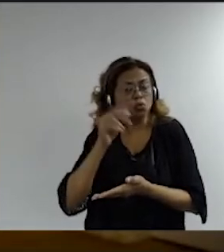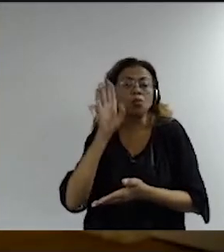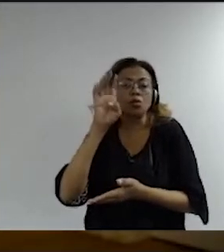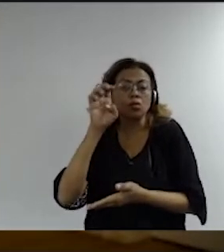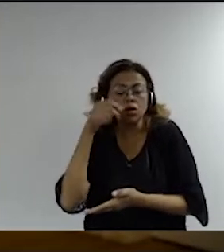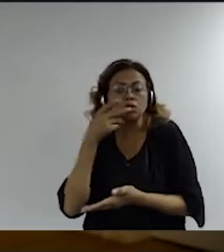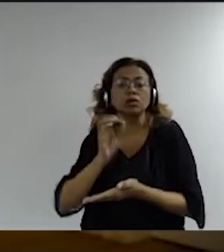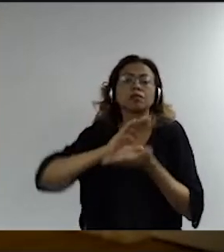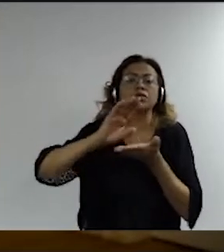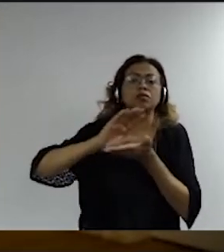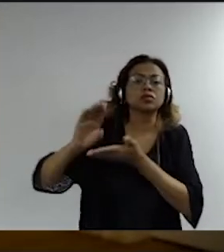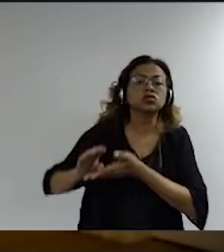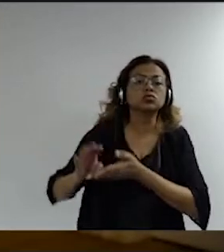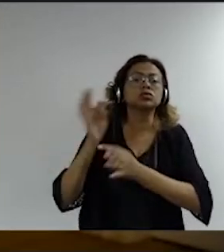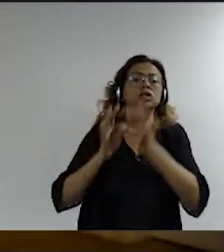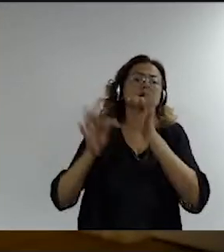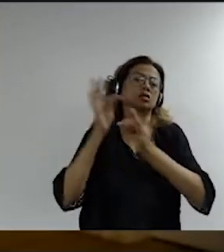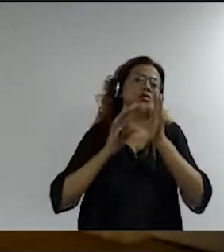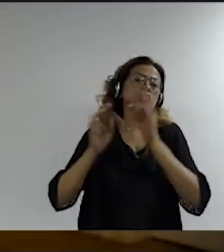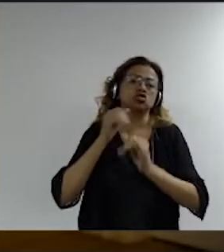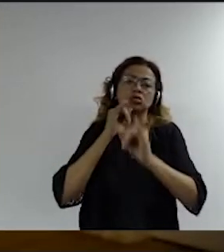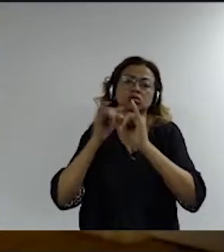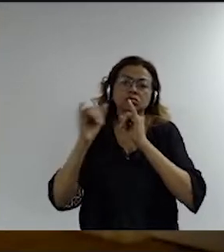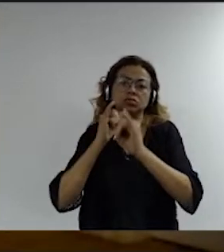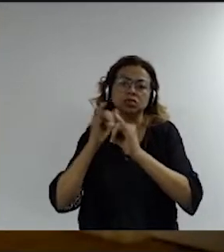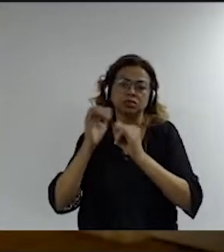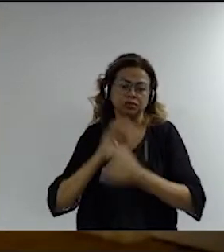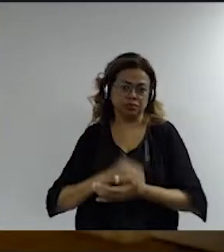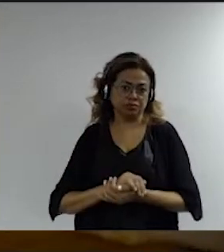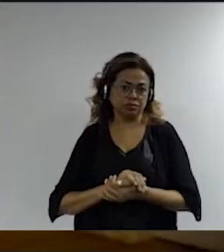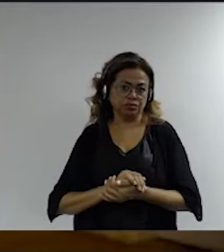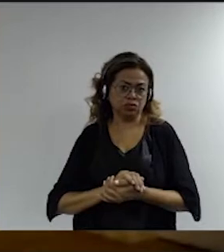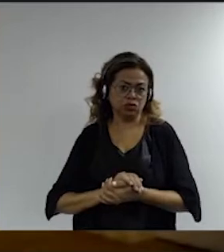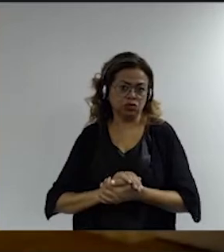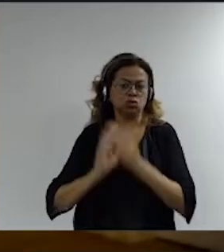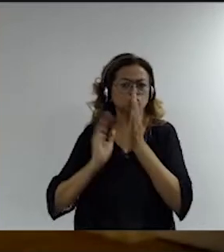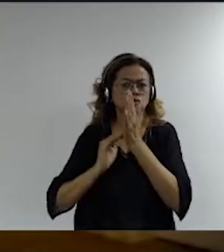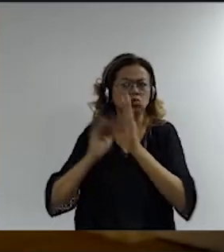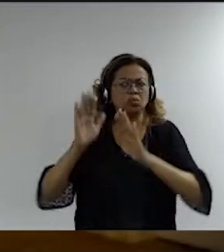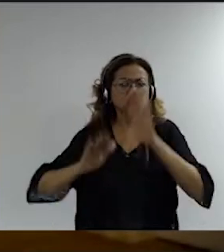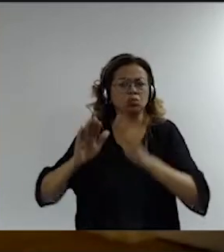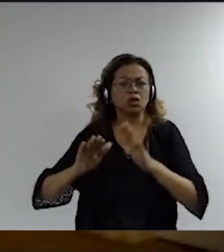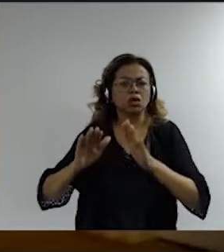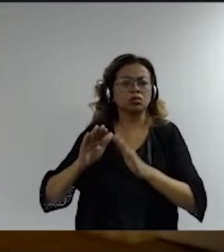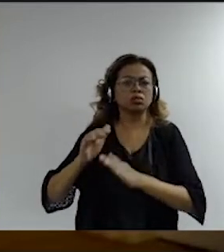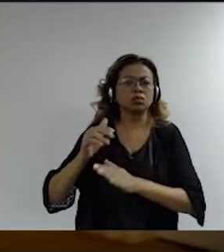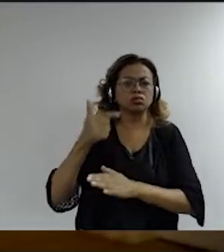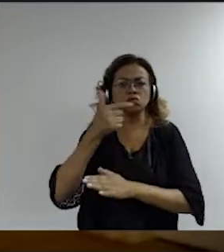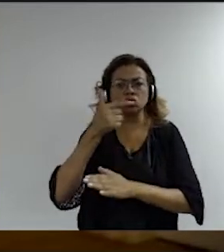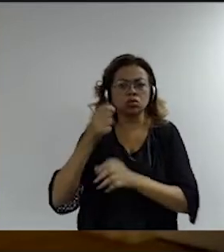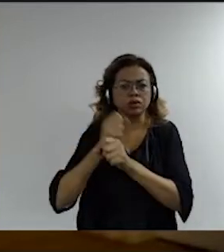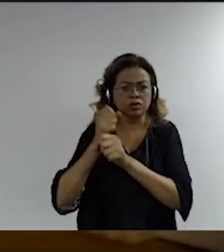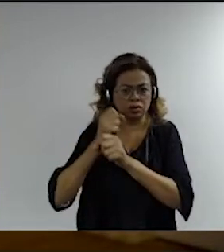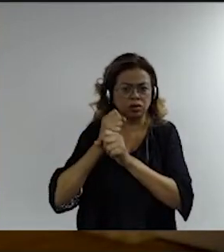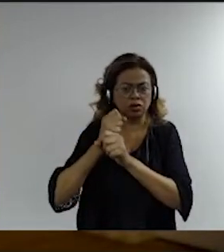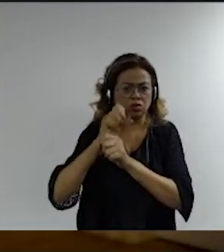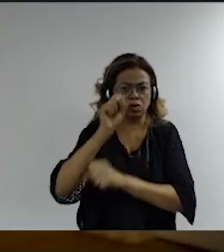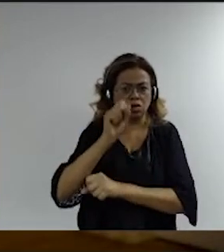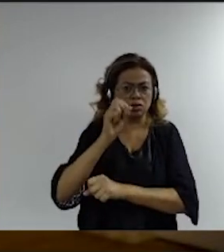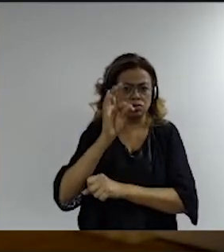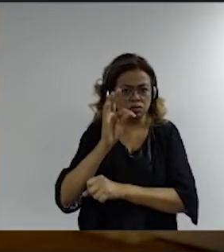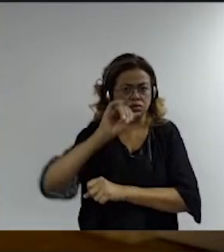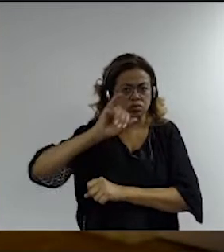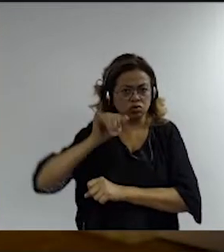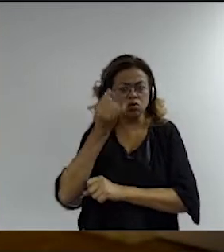bem, investiu em tecnologia da informação. Nos últimos 2 anos, no Superior Tribunal de